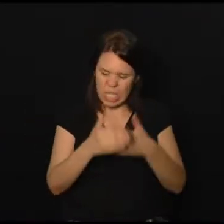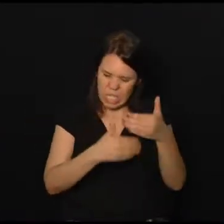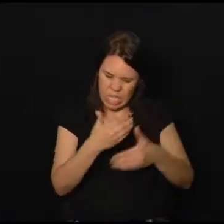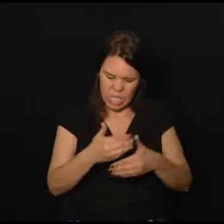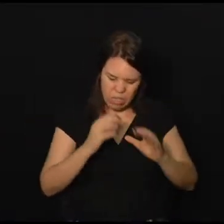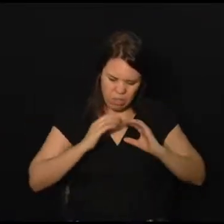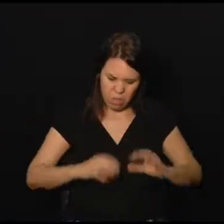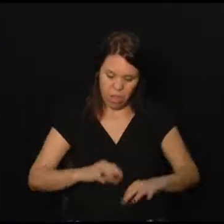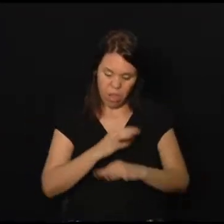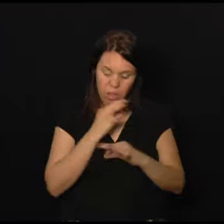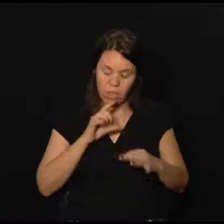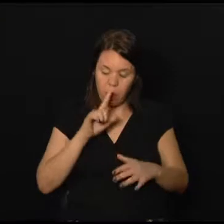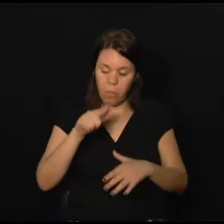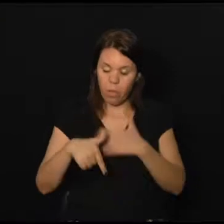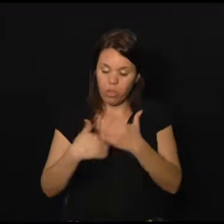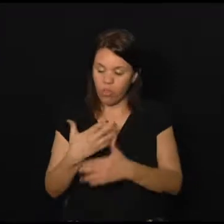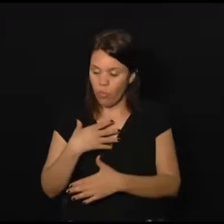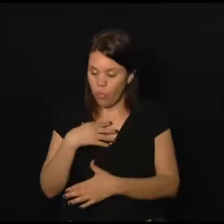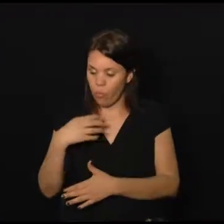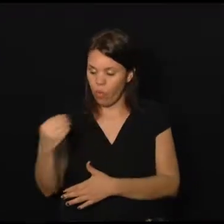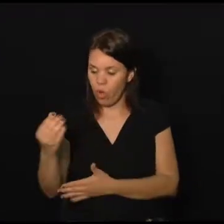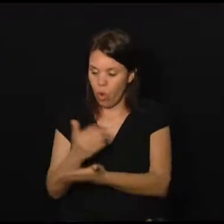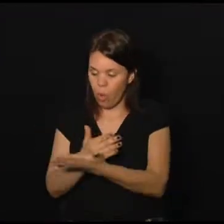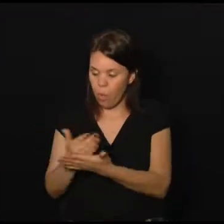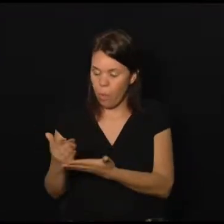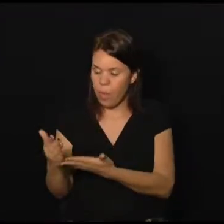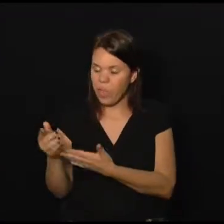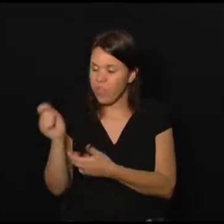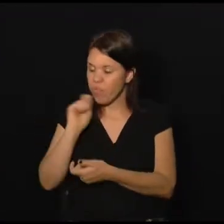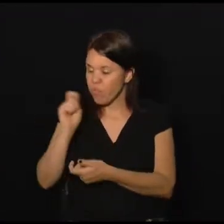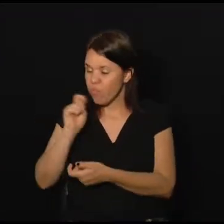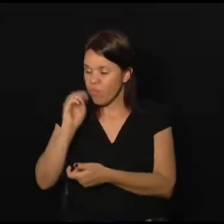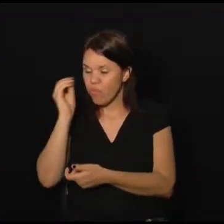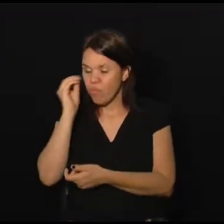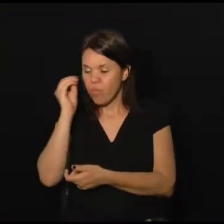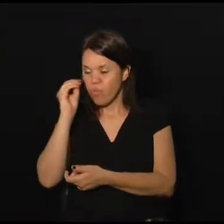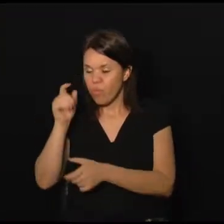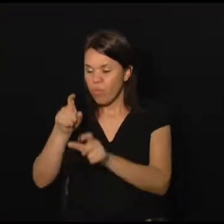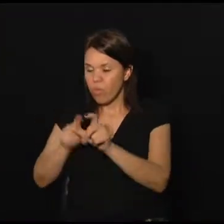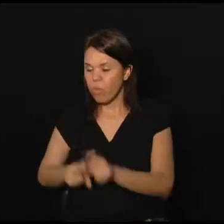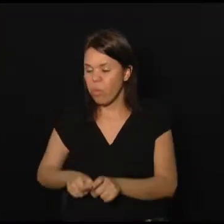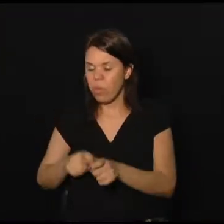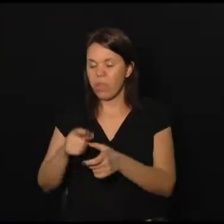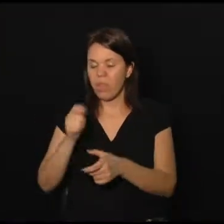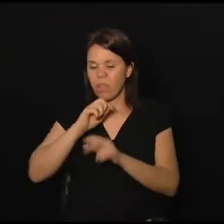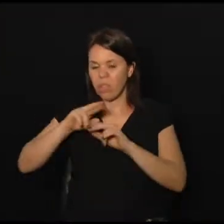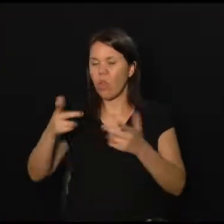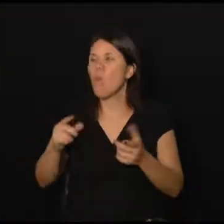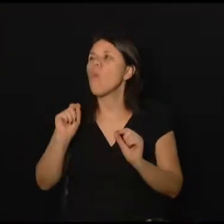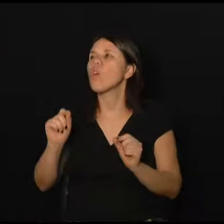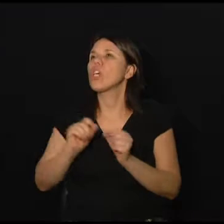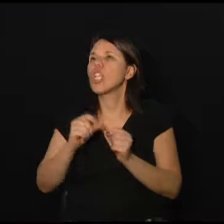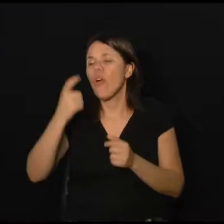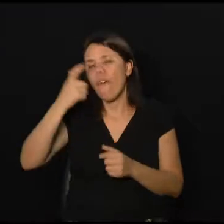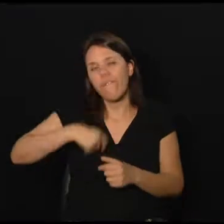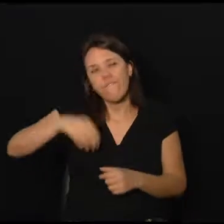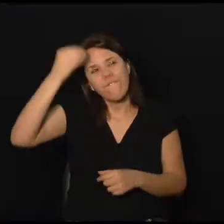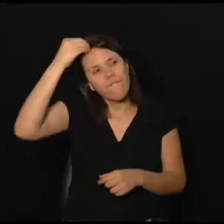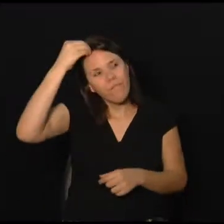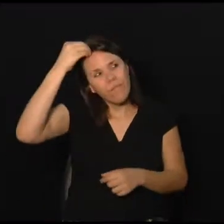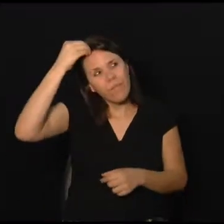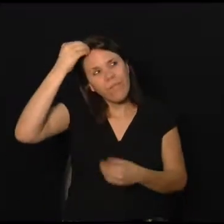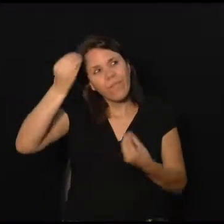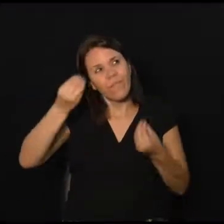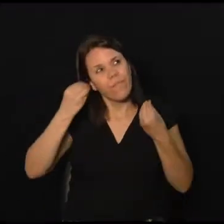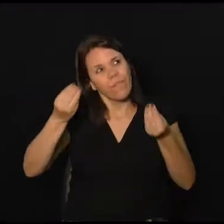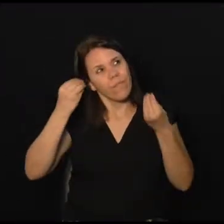de repente, esse filho entra num estágio de dependência química, e você fala, onde foi que eu errei? O que foi que eu fiz? Né?